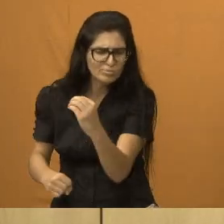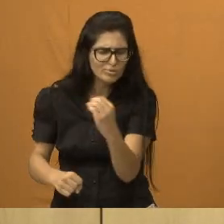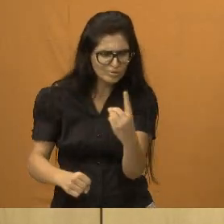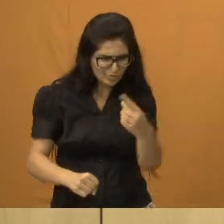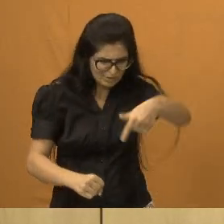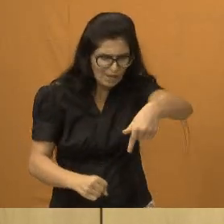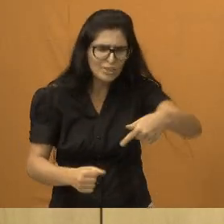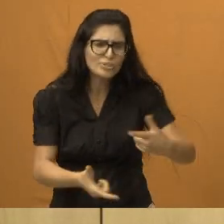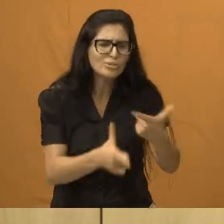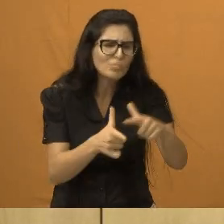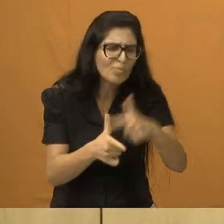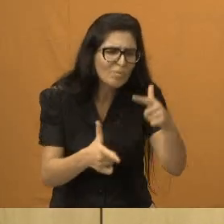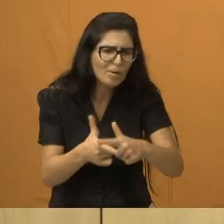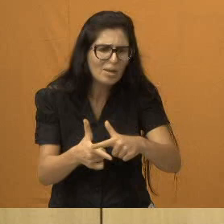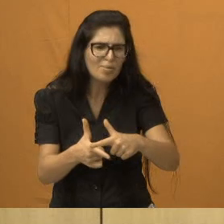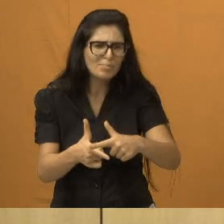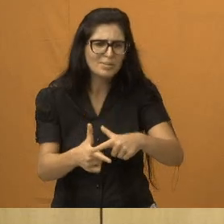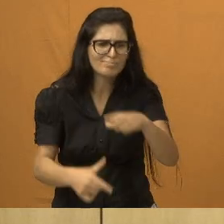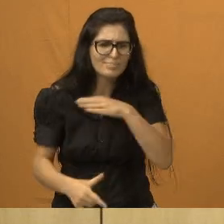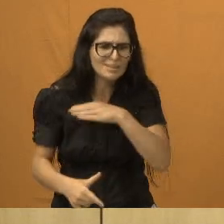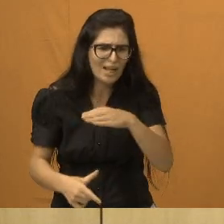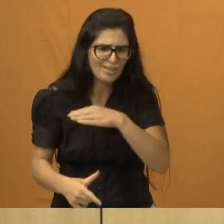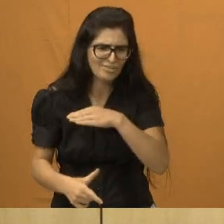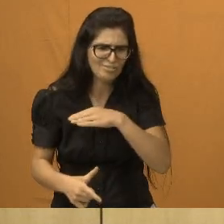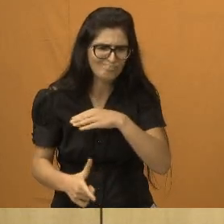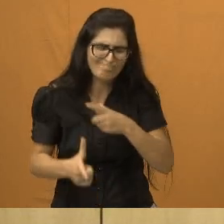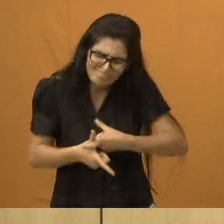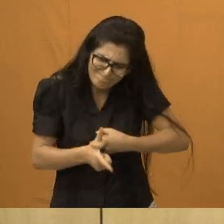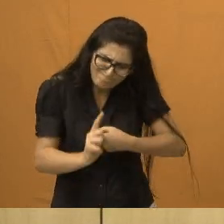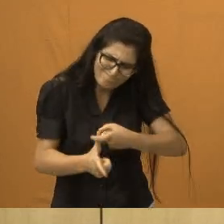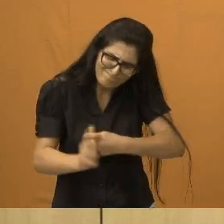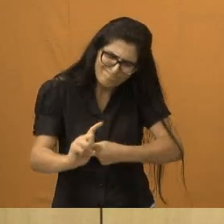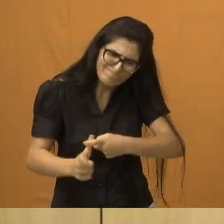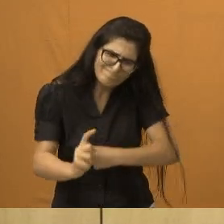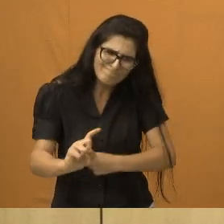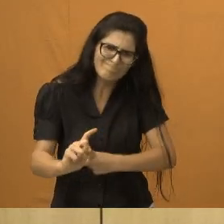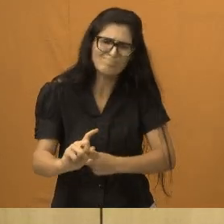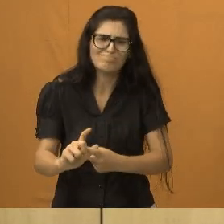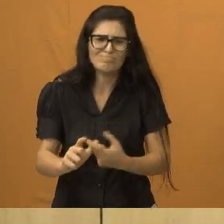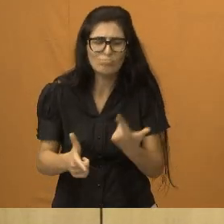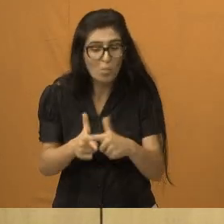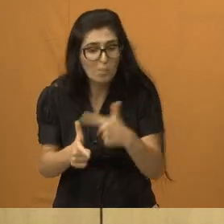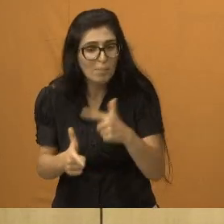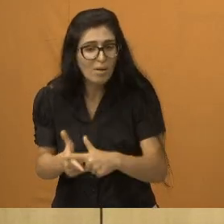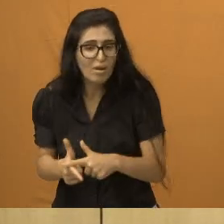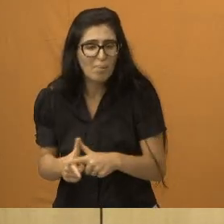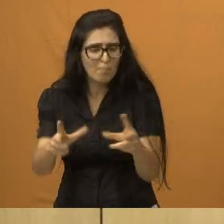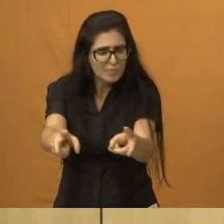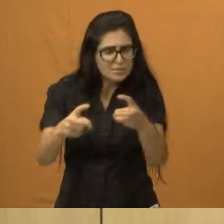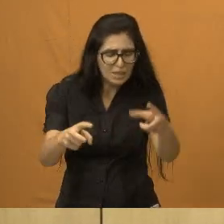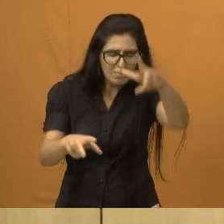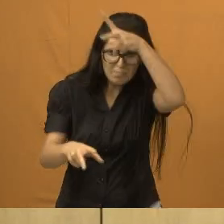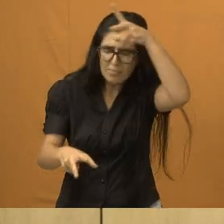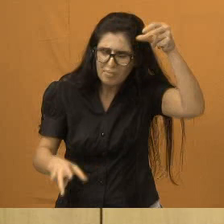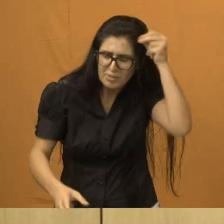muito grande para o município. Sim, exatamente. Né? Por conta que daí a gente vê muitas ações na prefeitura